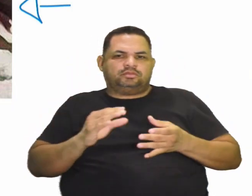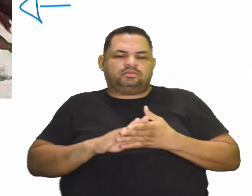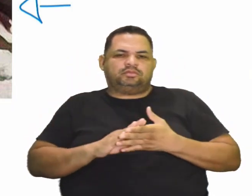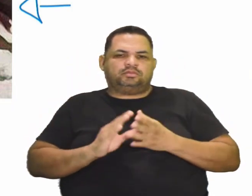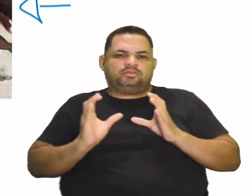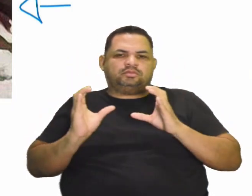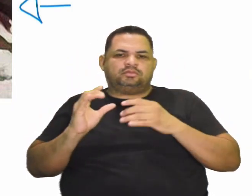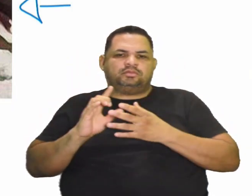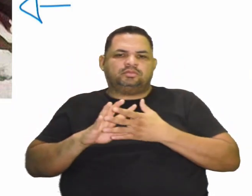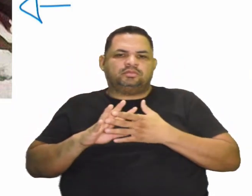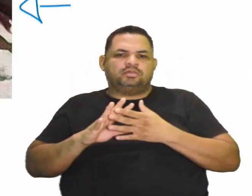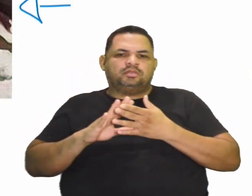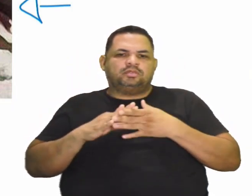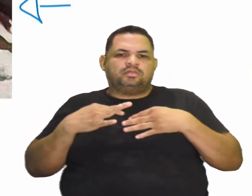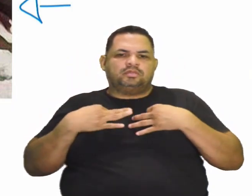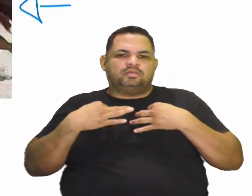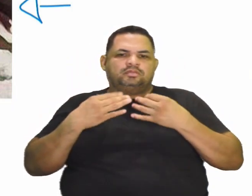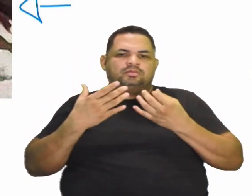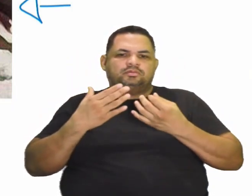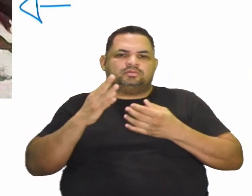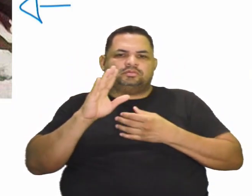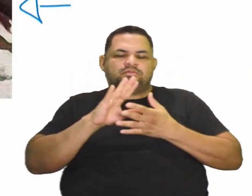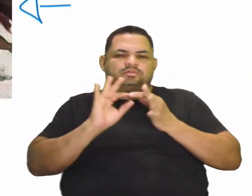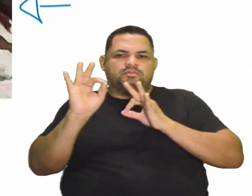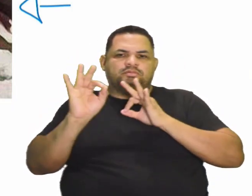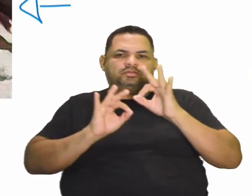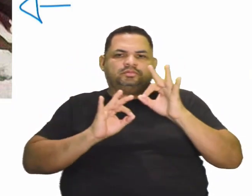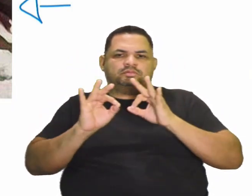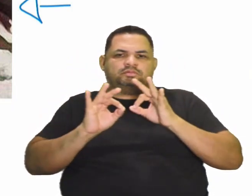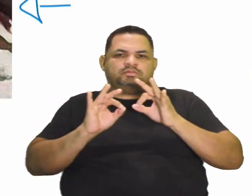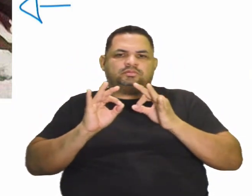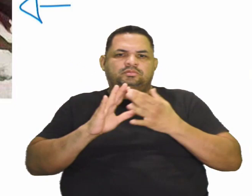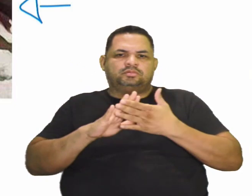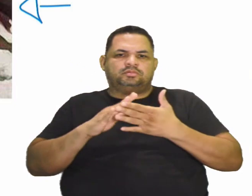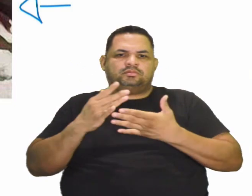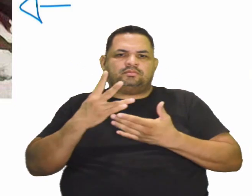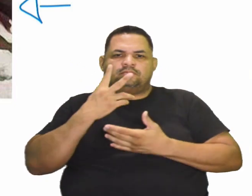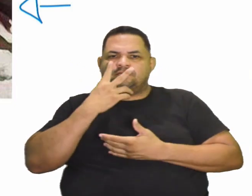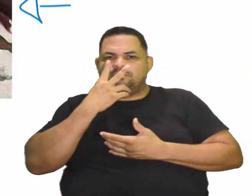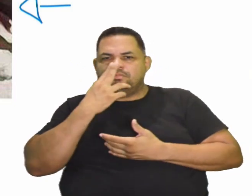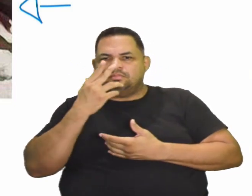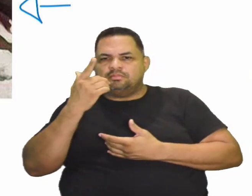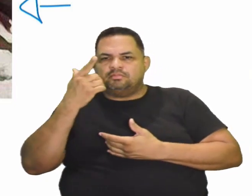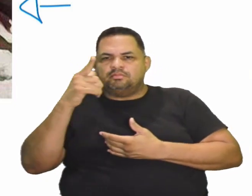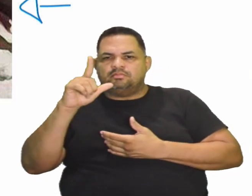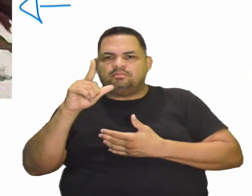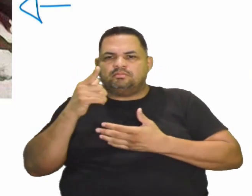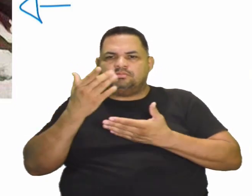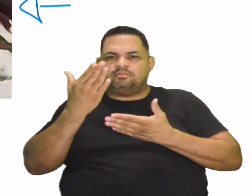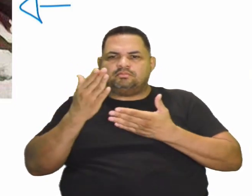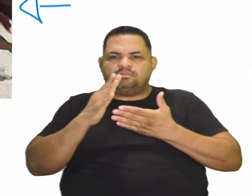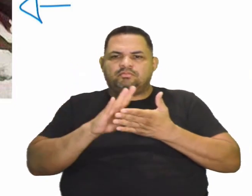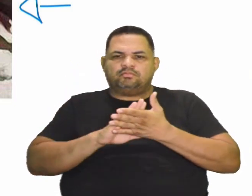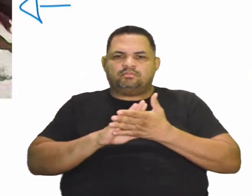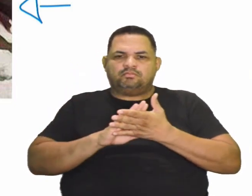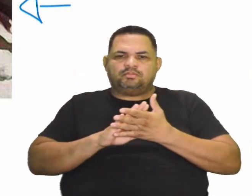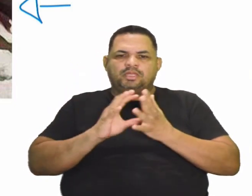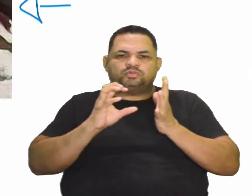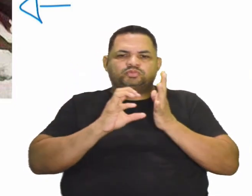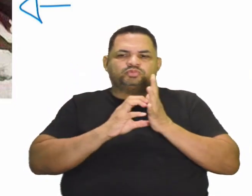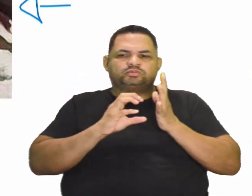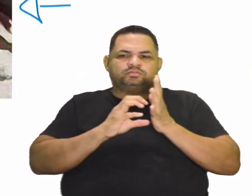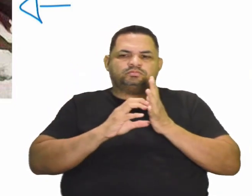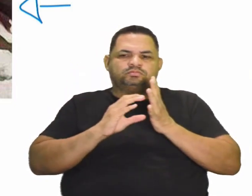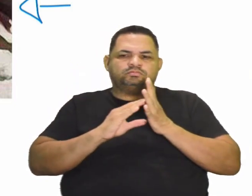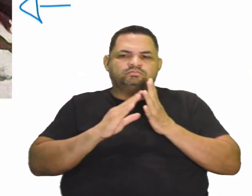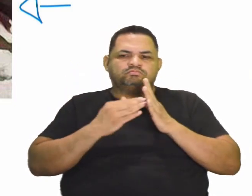Esse tecido aqui parece uma forma de cérebro, parece que ele colocou alguma simbologia por trás